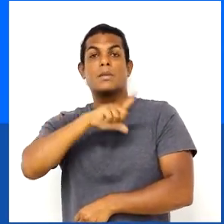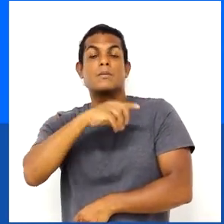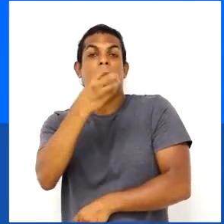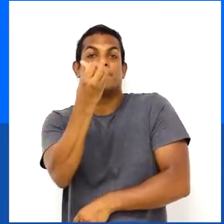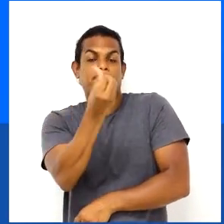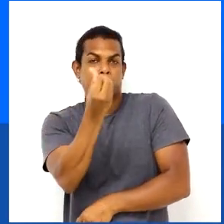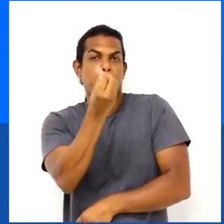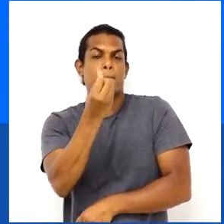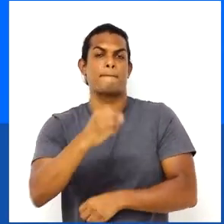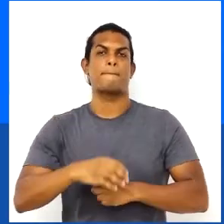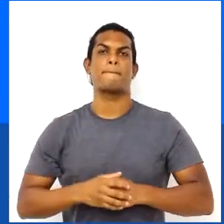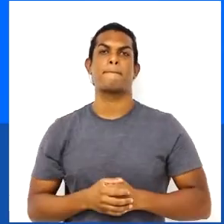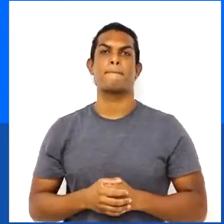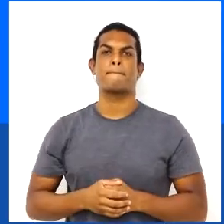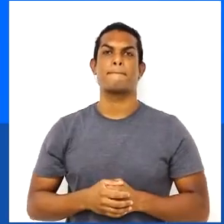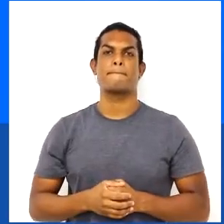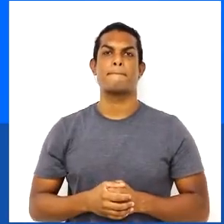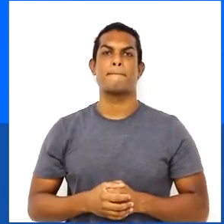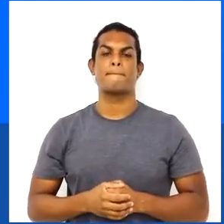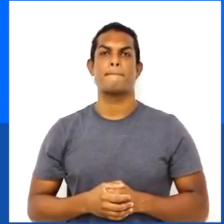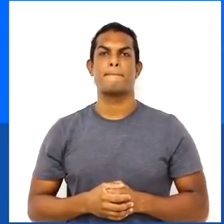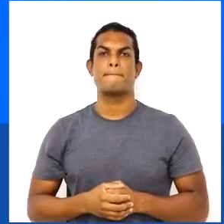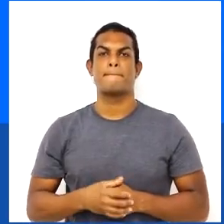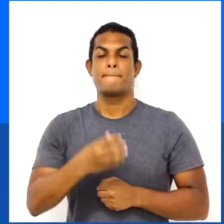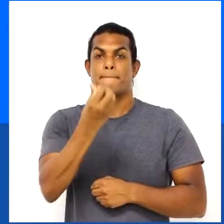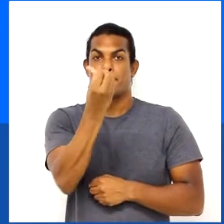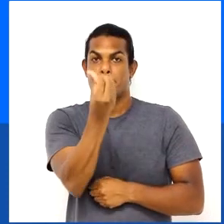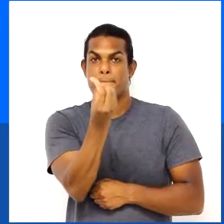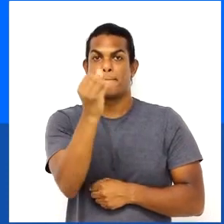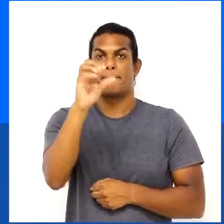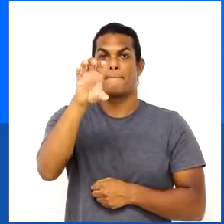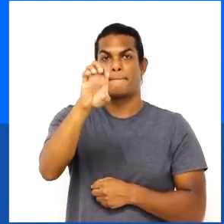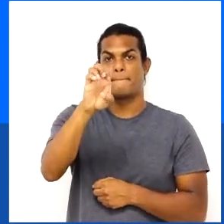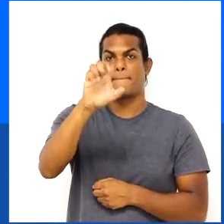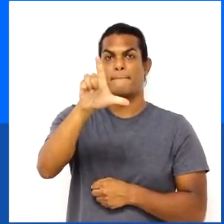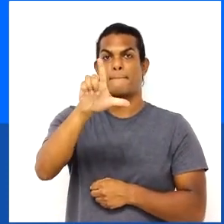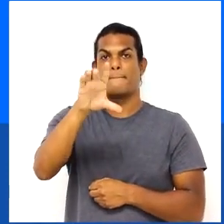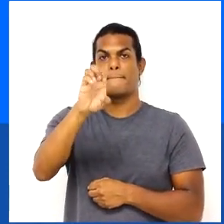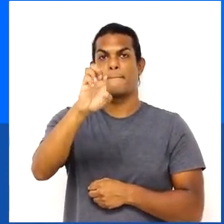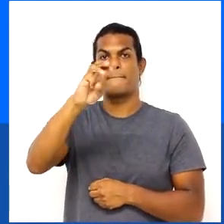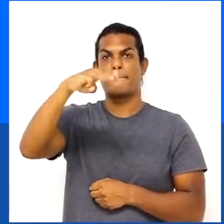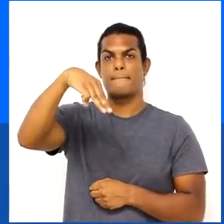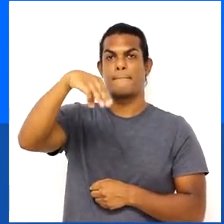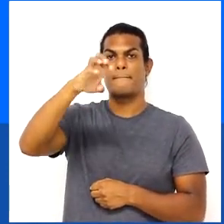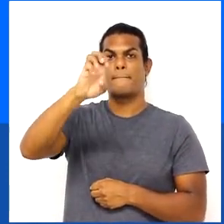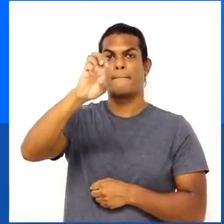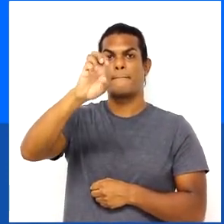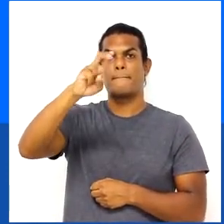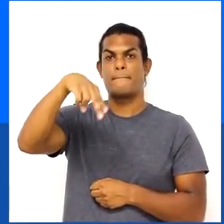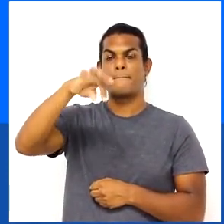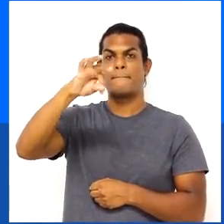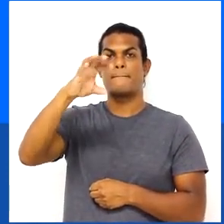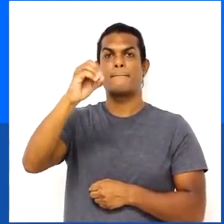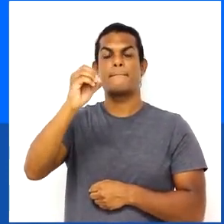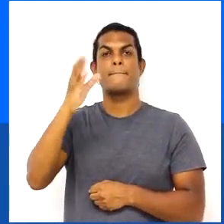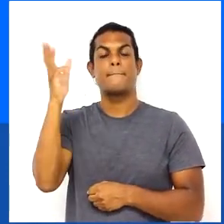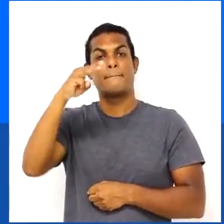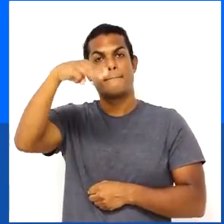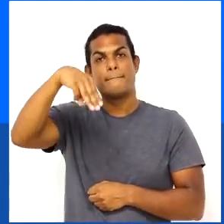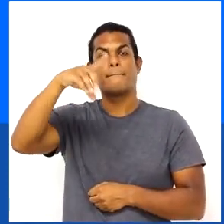elementos. A própria mediana, MD, o limite inferior da